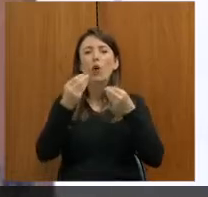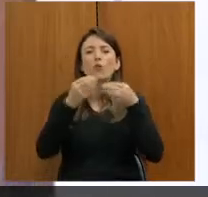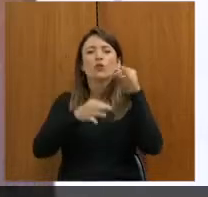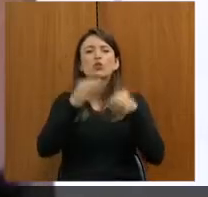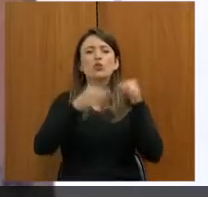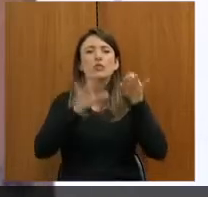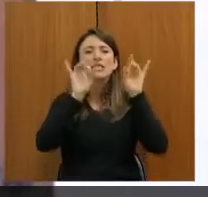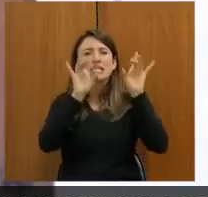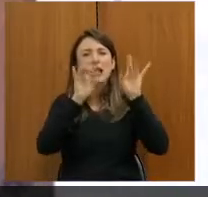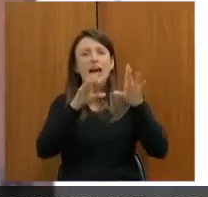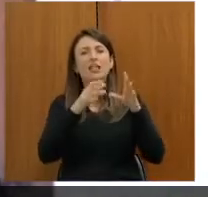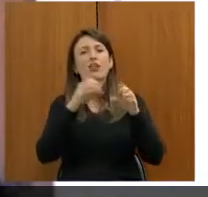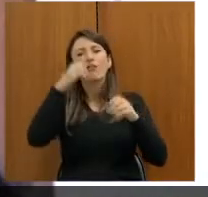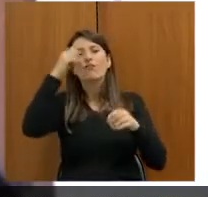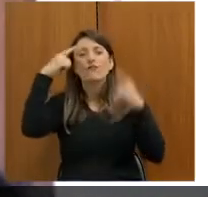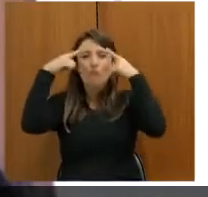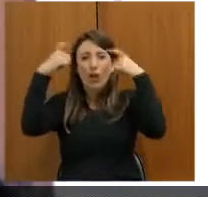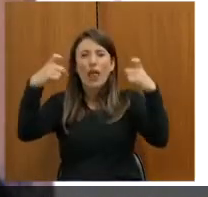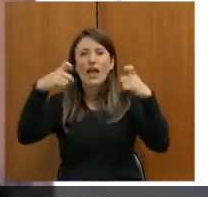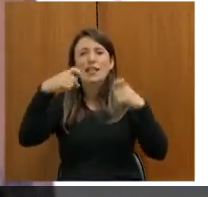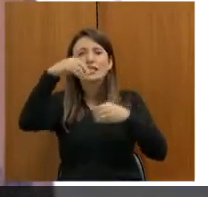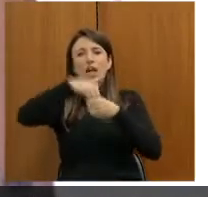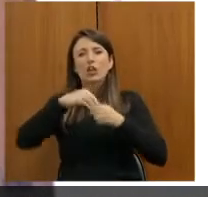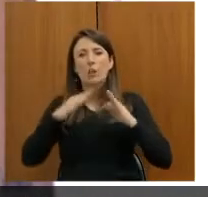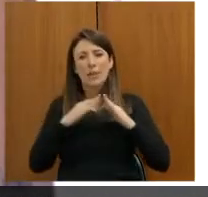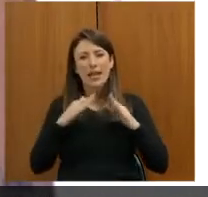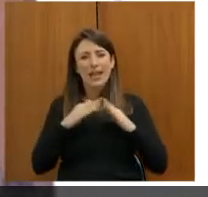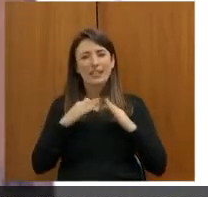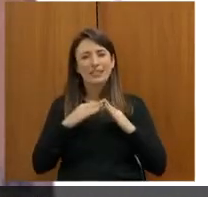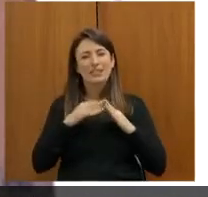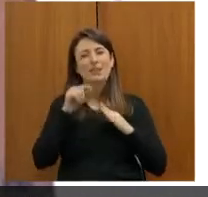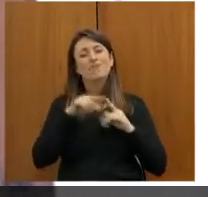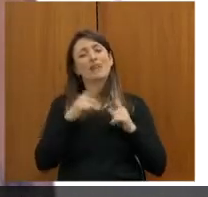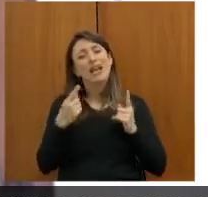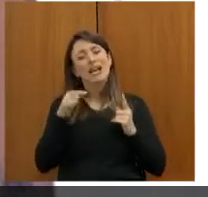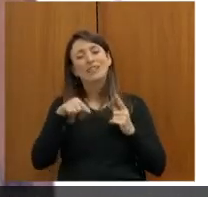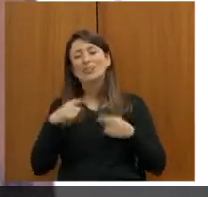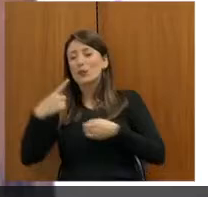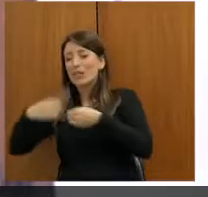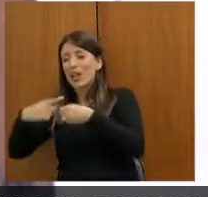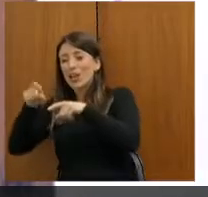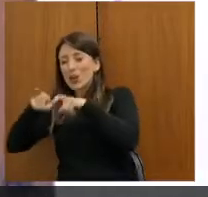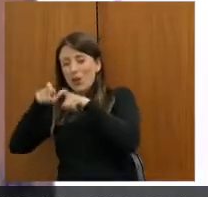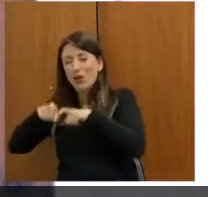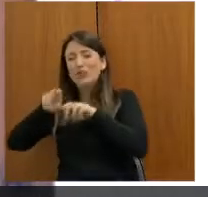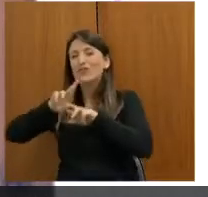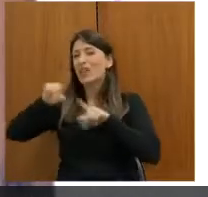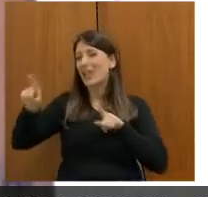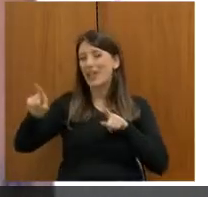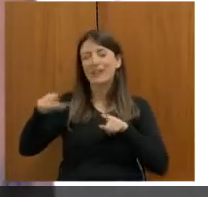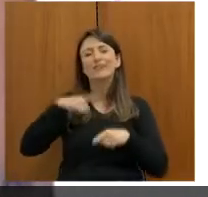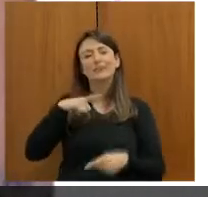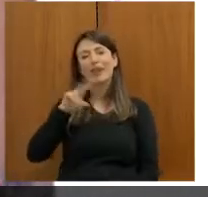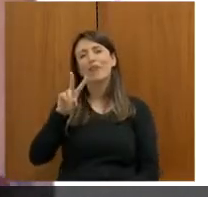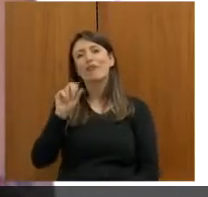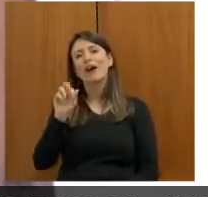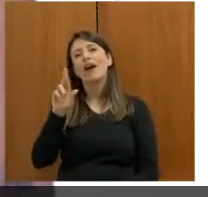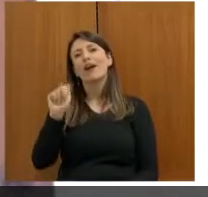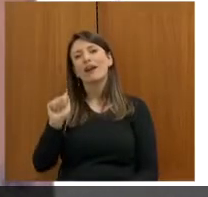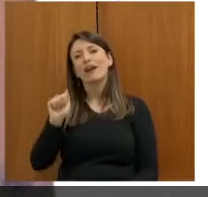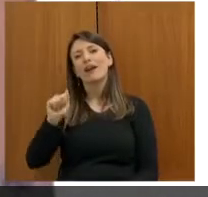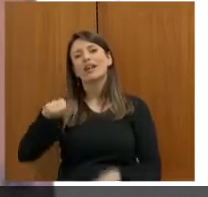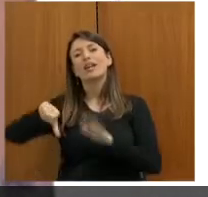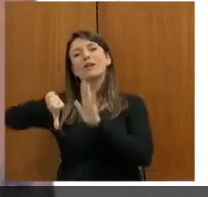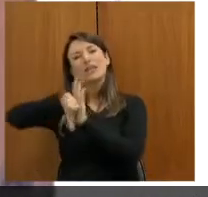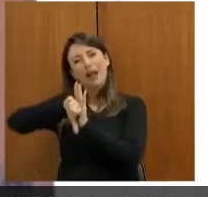mas você não é uma realidade do interior é então a realidade do interior infelizmente que a gente vê a vara criminal ela assumir a responsabilidade